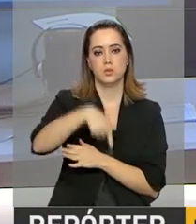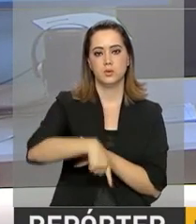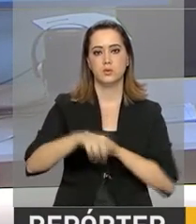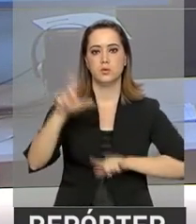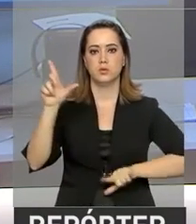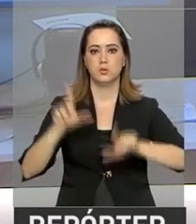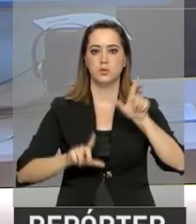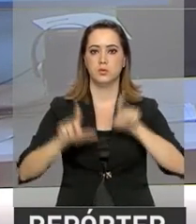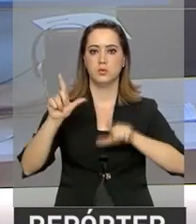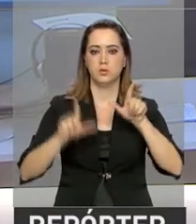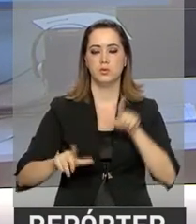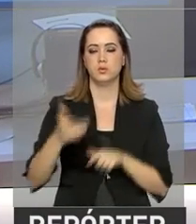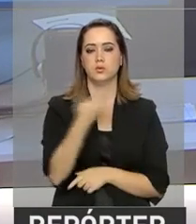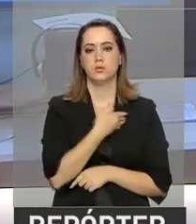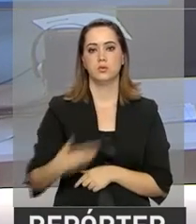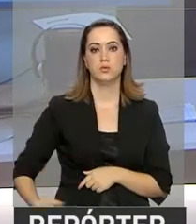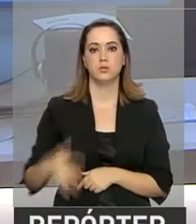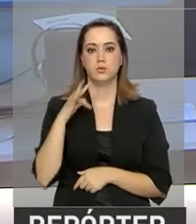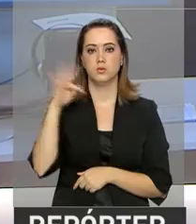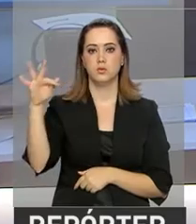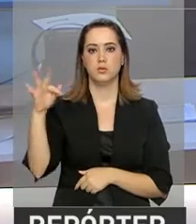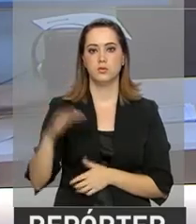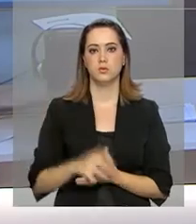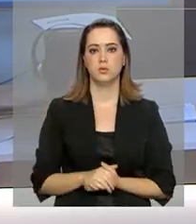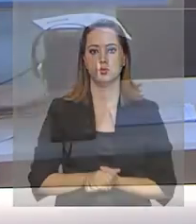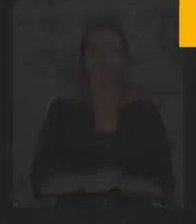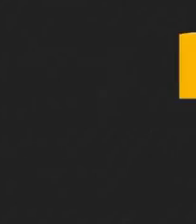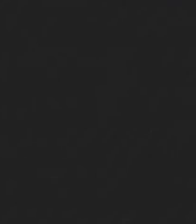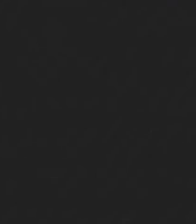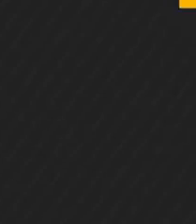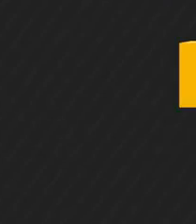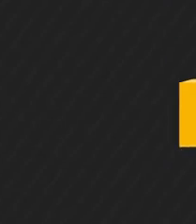continue com a gente na nbr a tv do governo federal